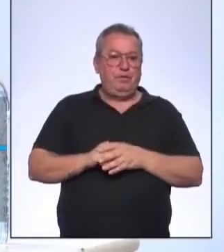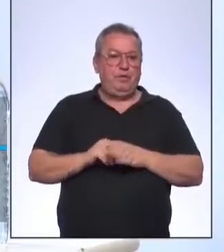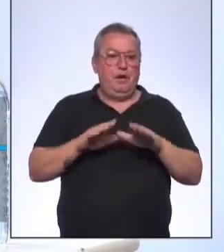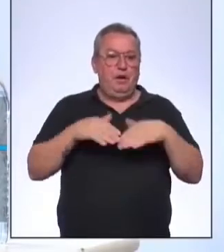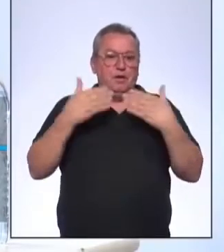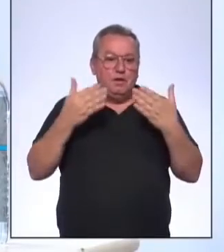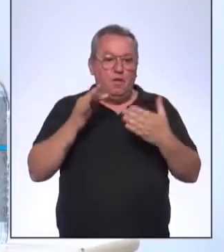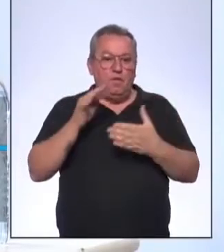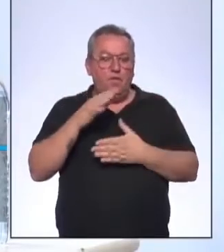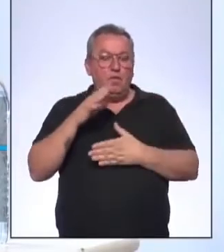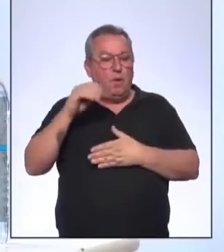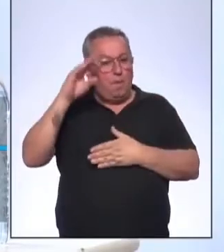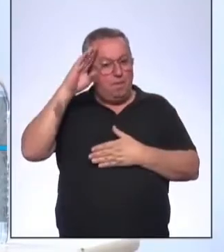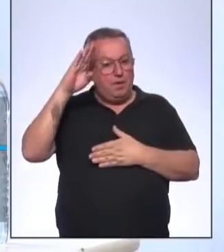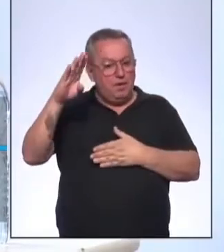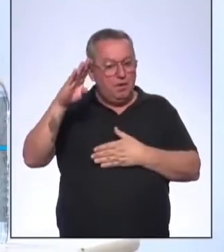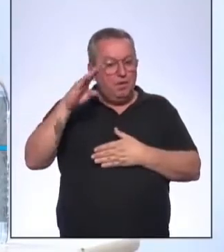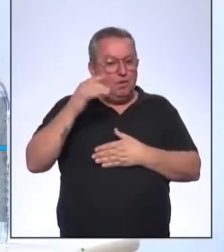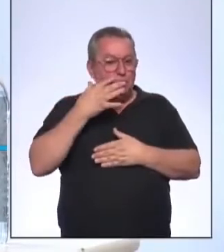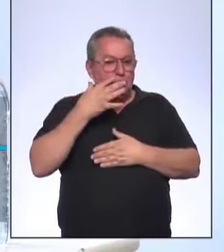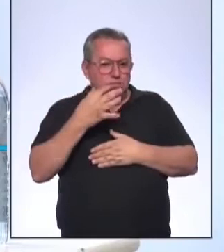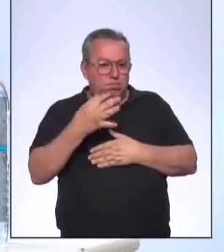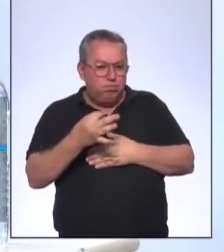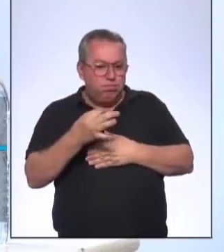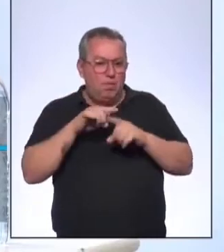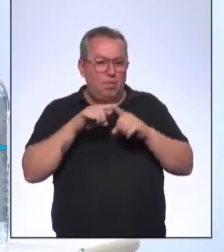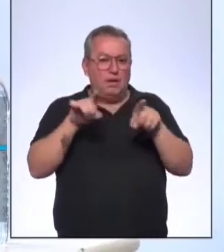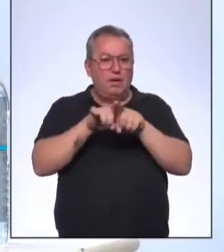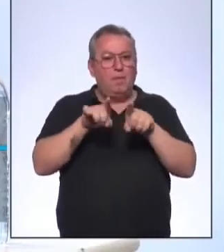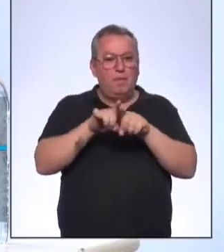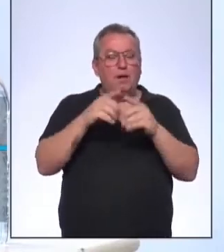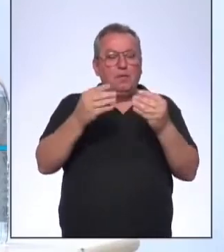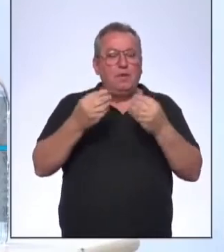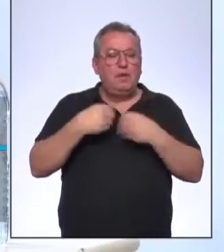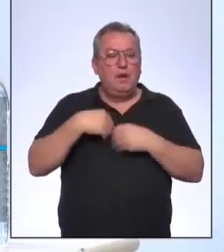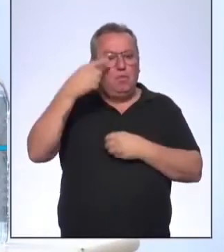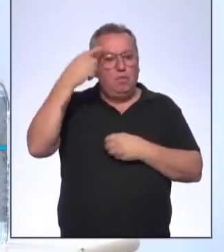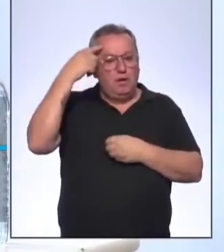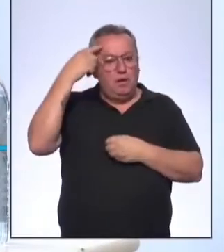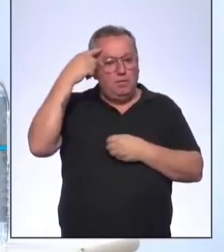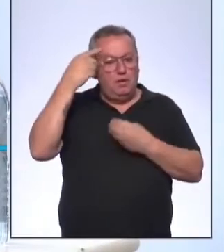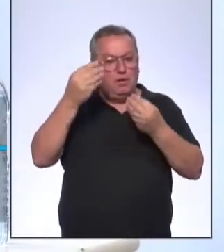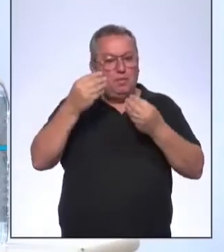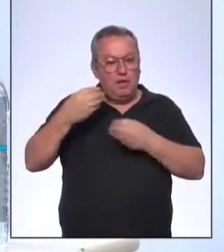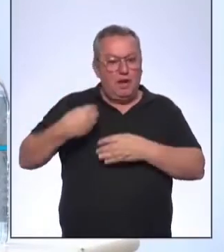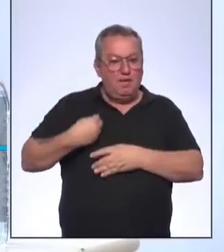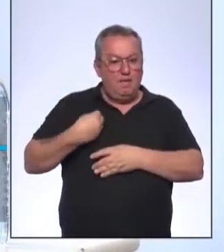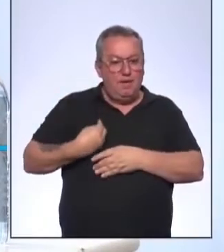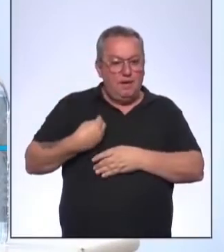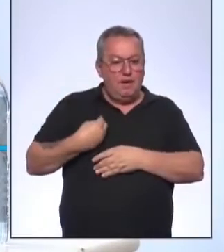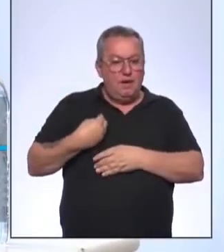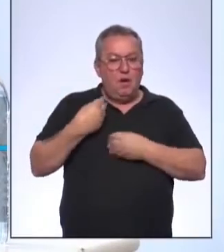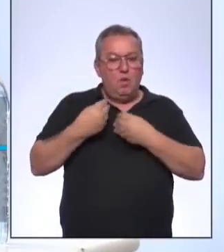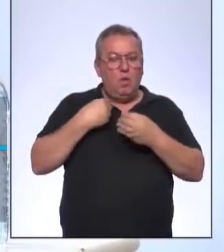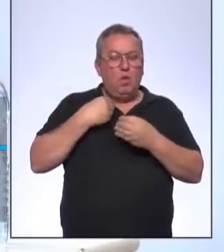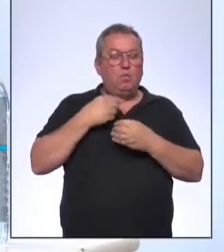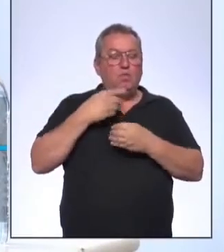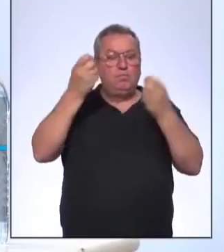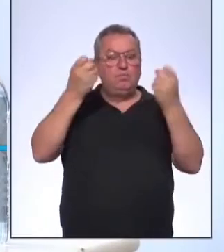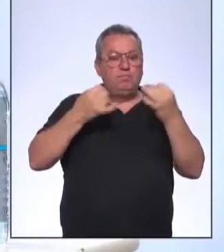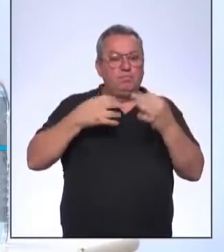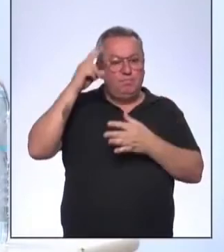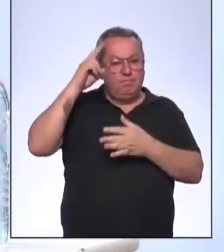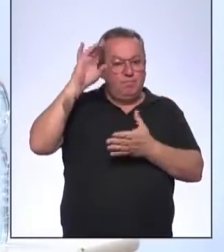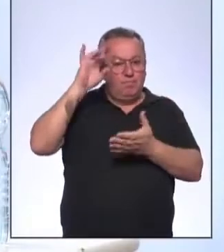função principal entreter o leitor mas ela leva à reflexão e ela passa uma lição de vida por meio de relatos e